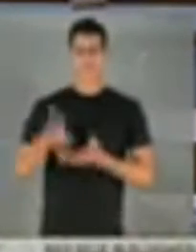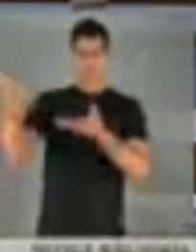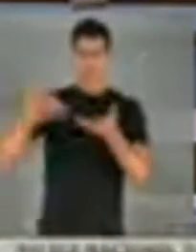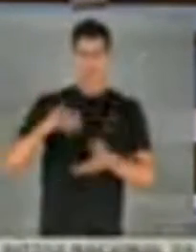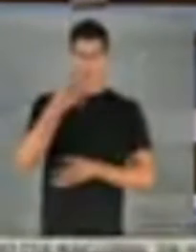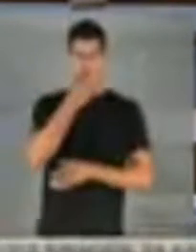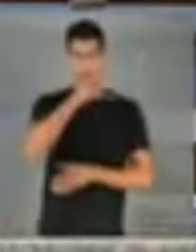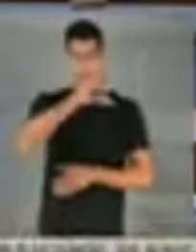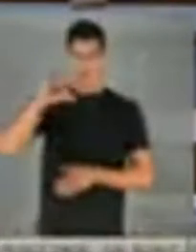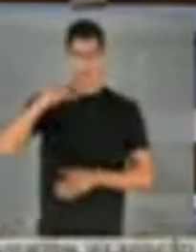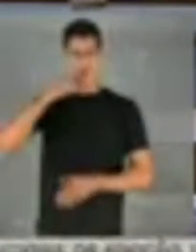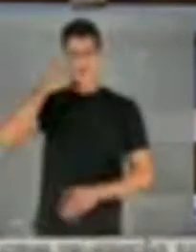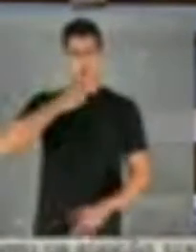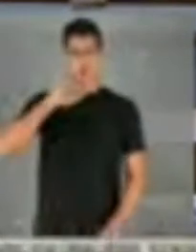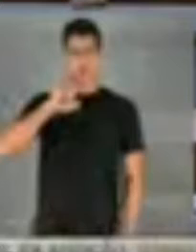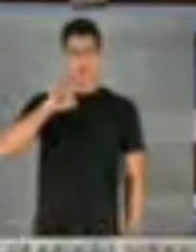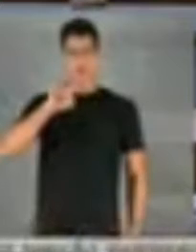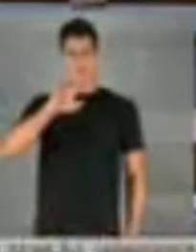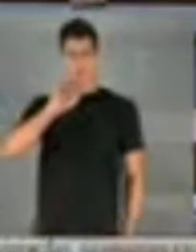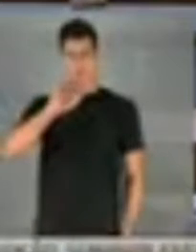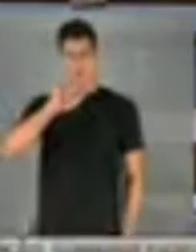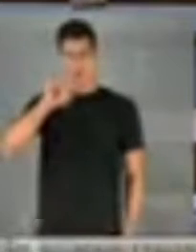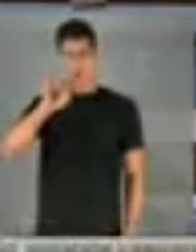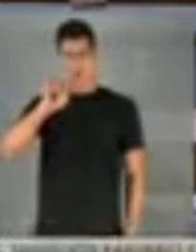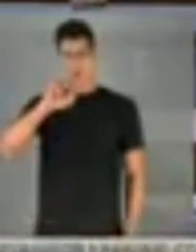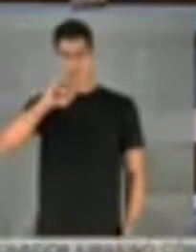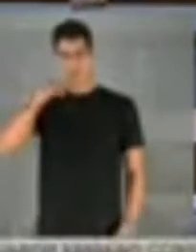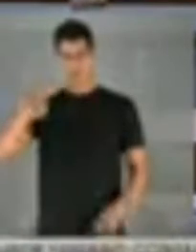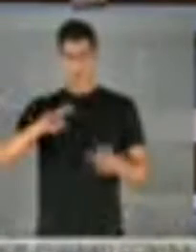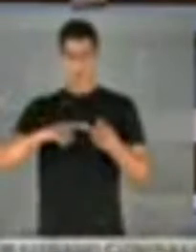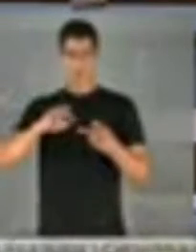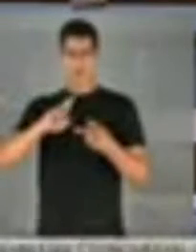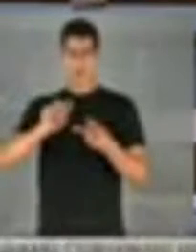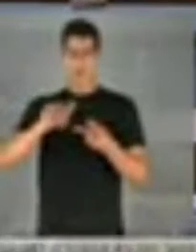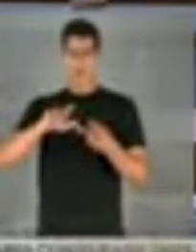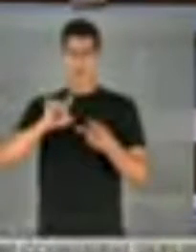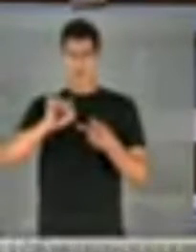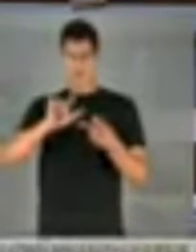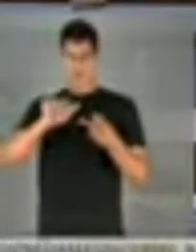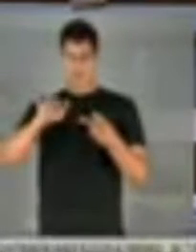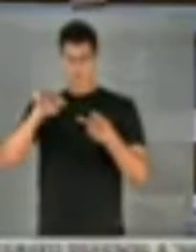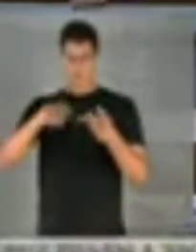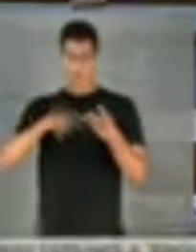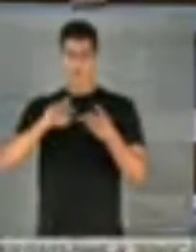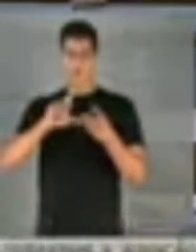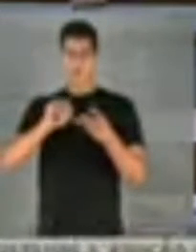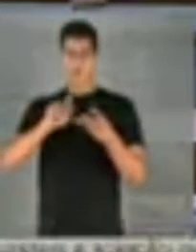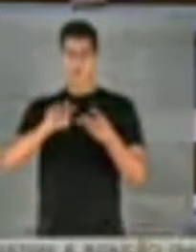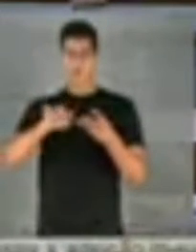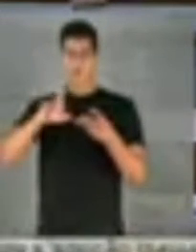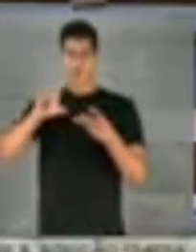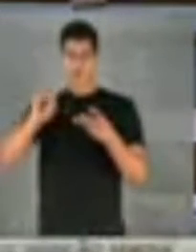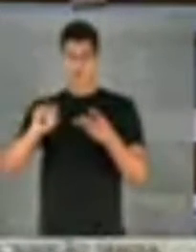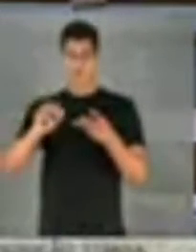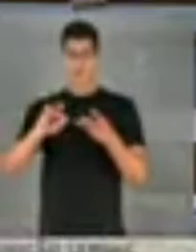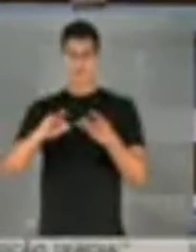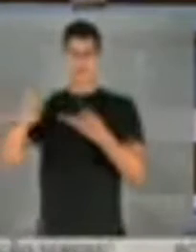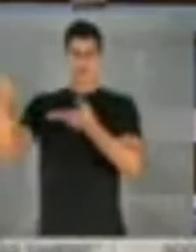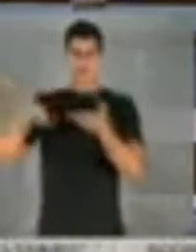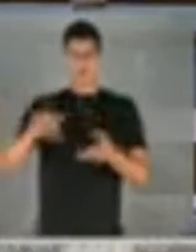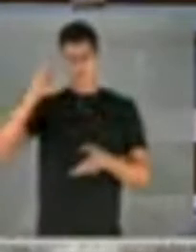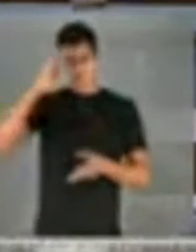124-339-438-499, senador Eduardo Girão, Alessandro Vieira, Randolfo Rodrigues, Rogério Carvalho. Convoca o